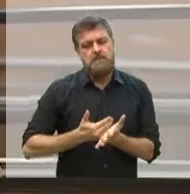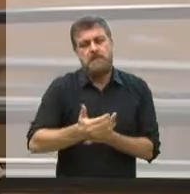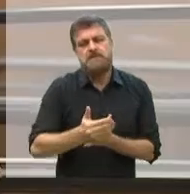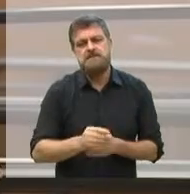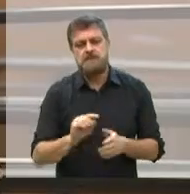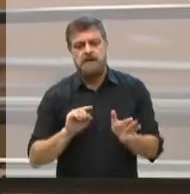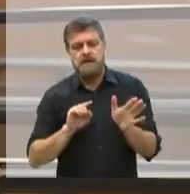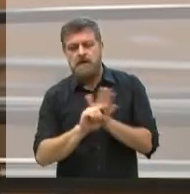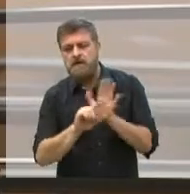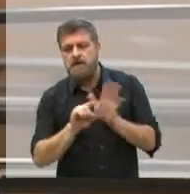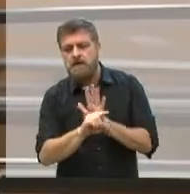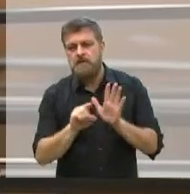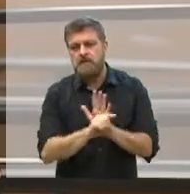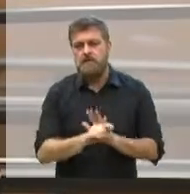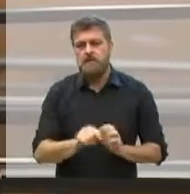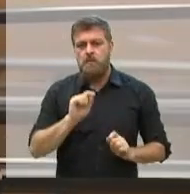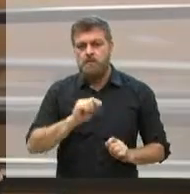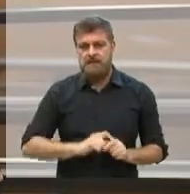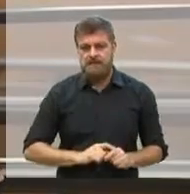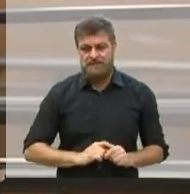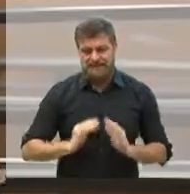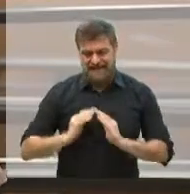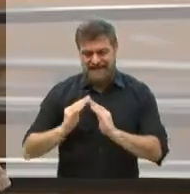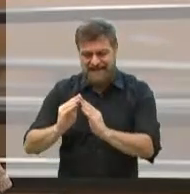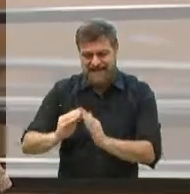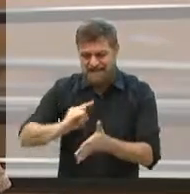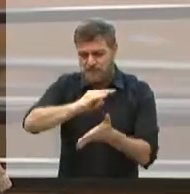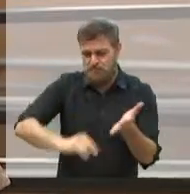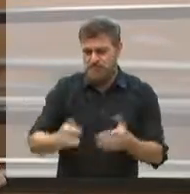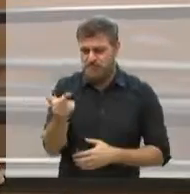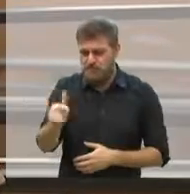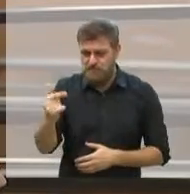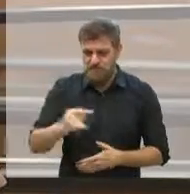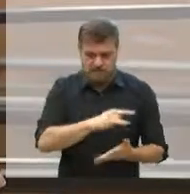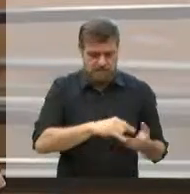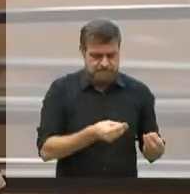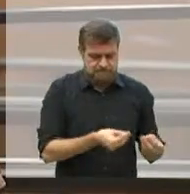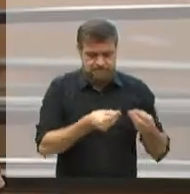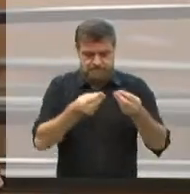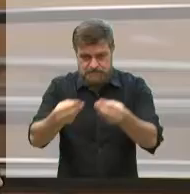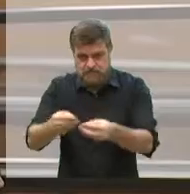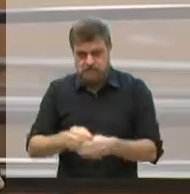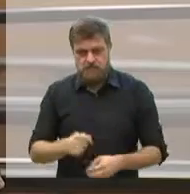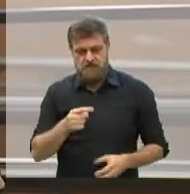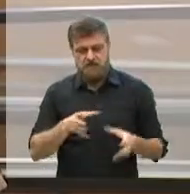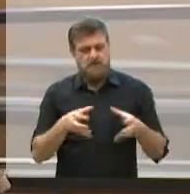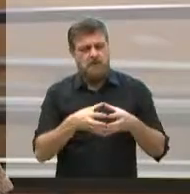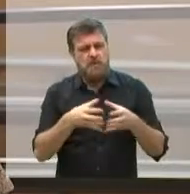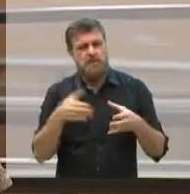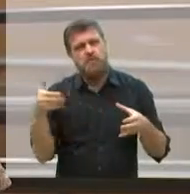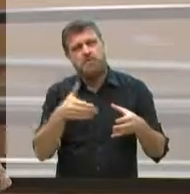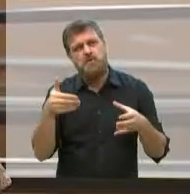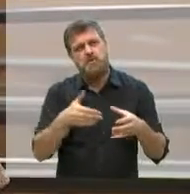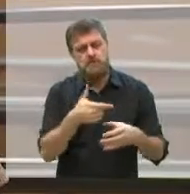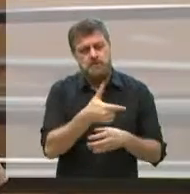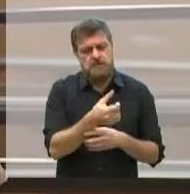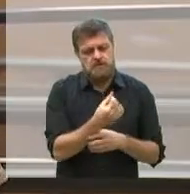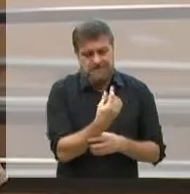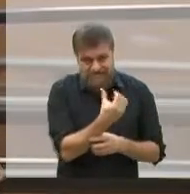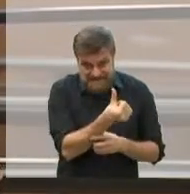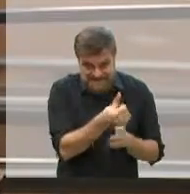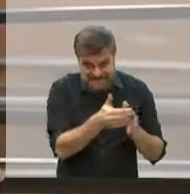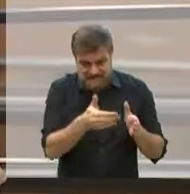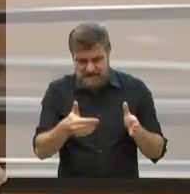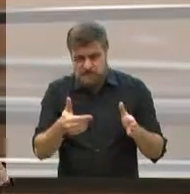senhor falasse um pouquinho sobre regularização fundiária. O senhor que fez parte aí de uma comissão entre 2016 e 2018,